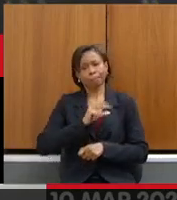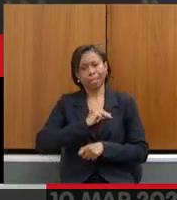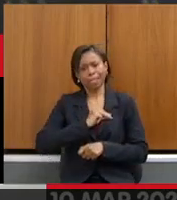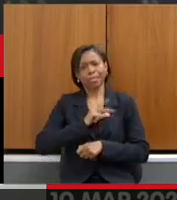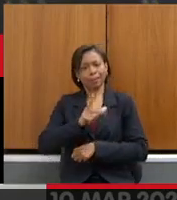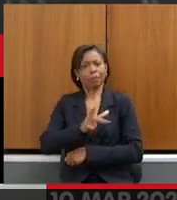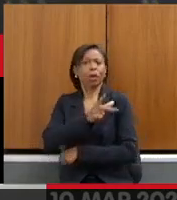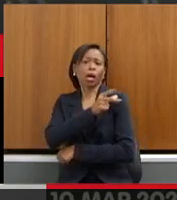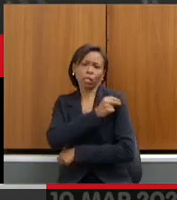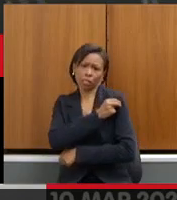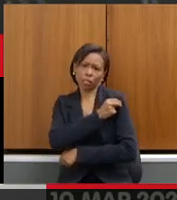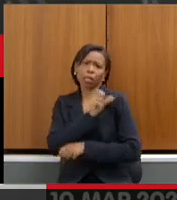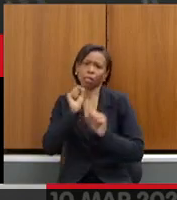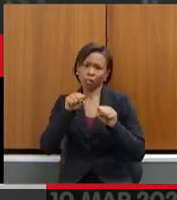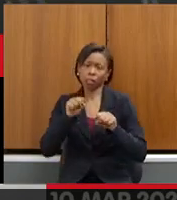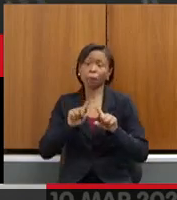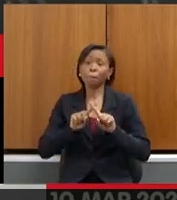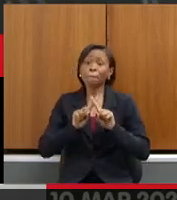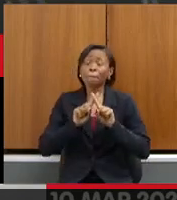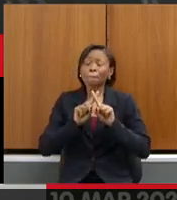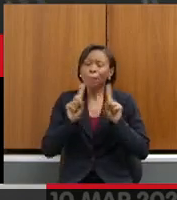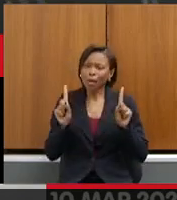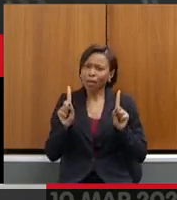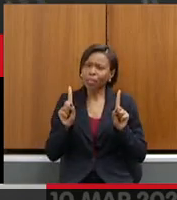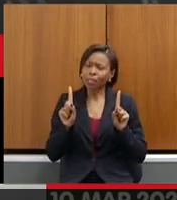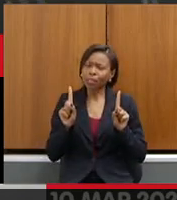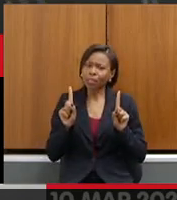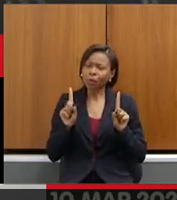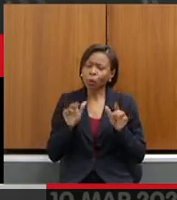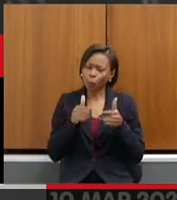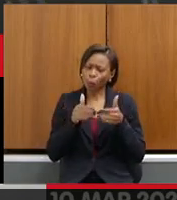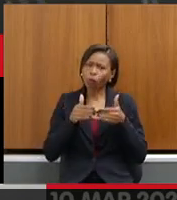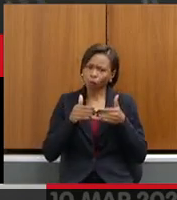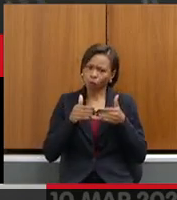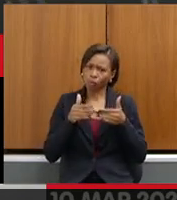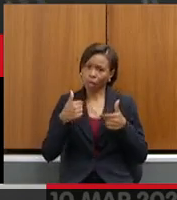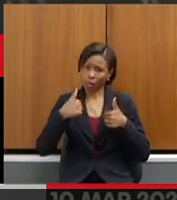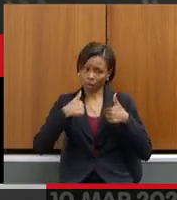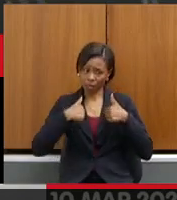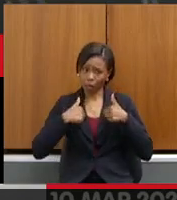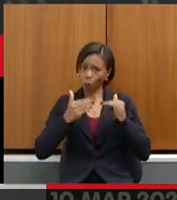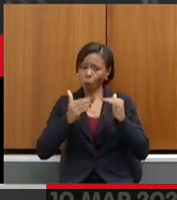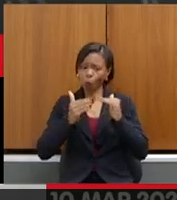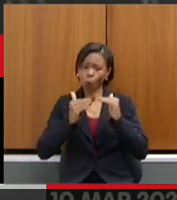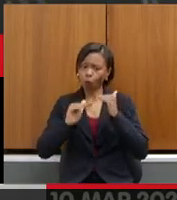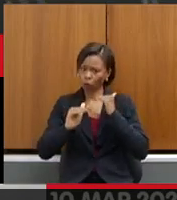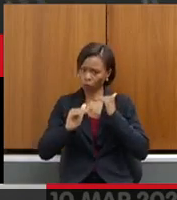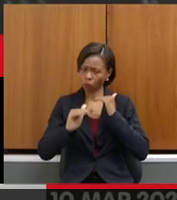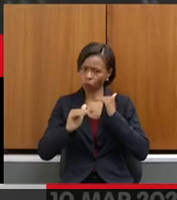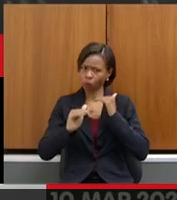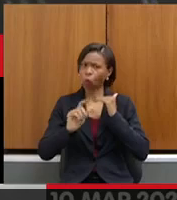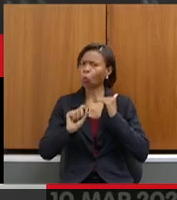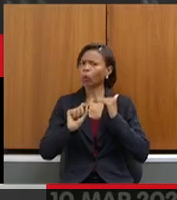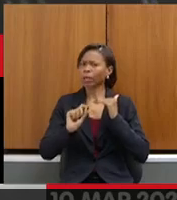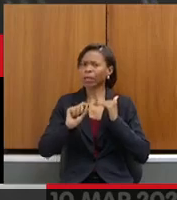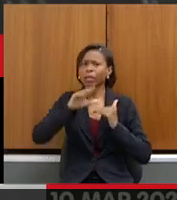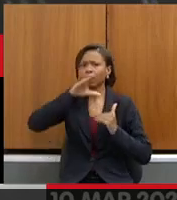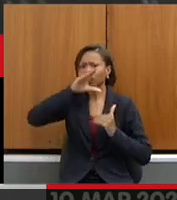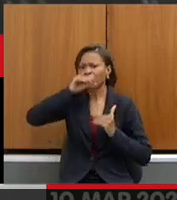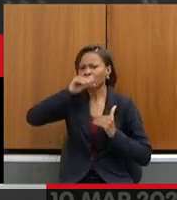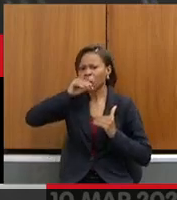mas me permita que se o secretário Carlos Eduardo discordar de que servidores